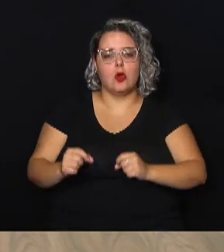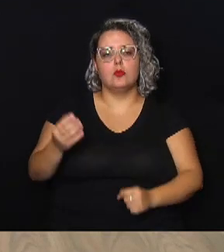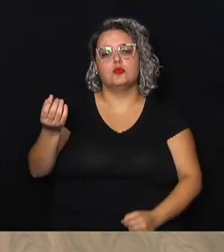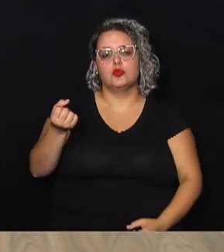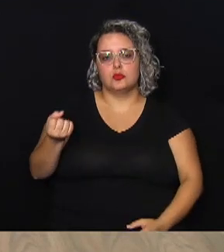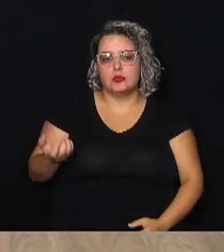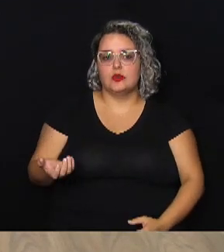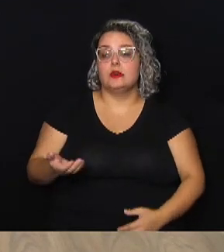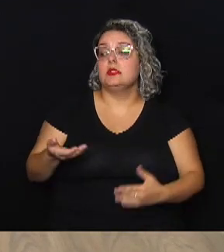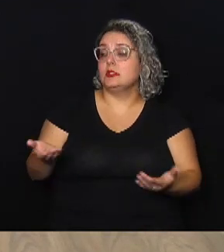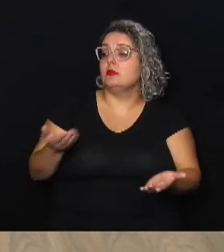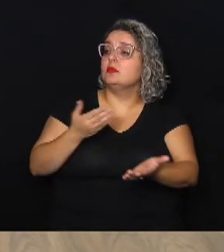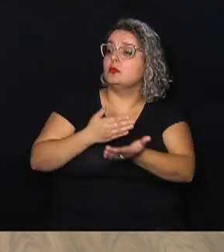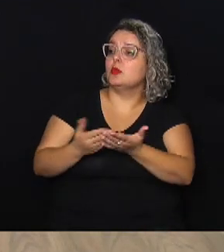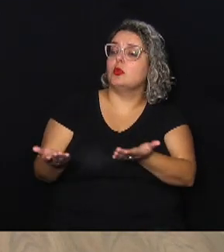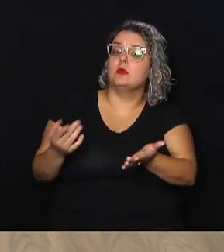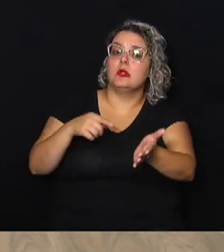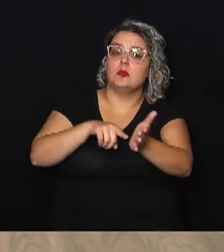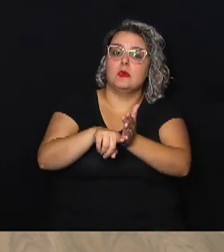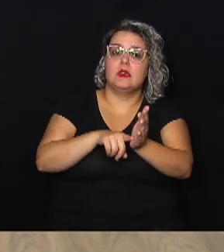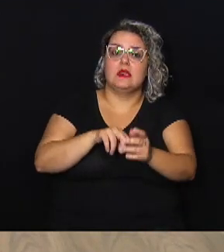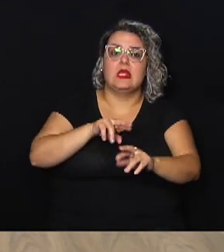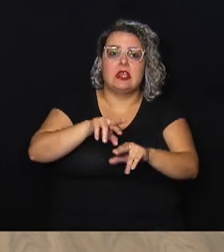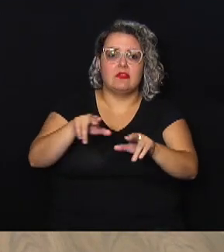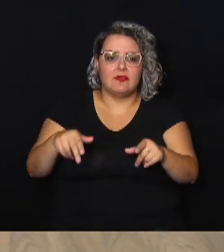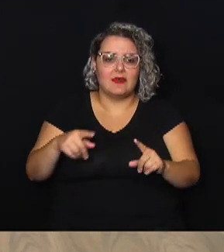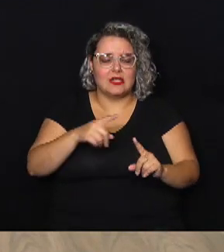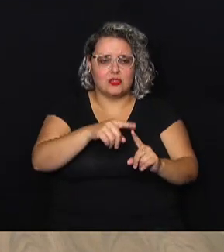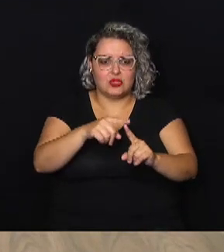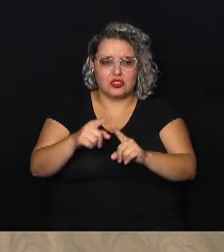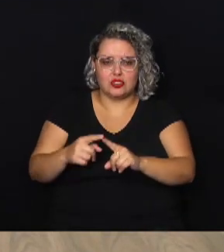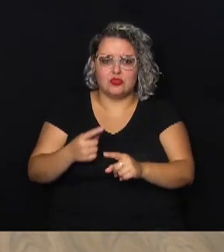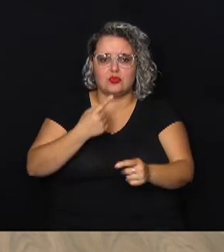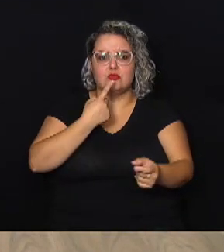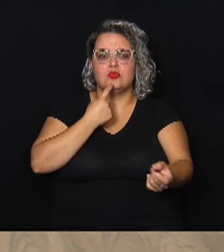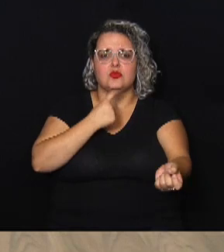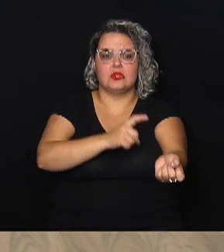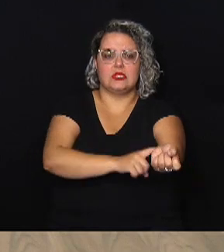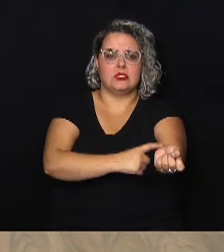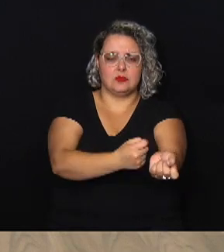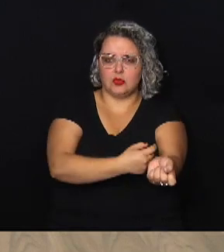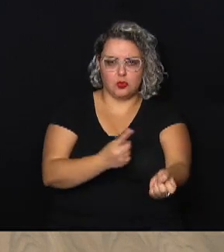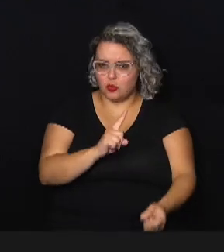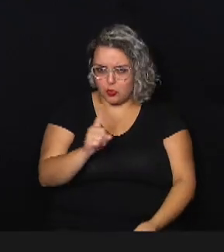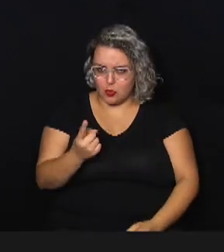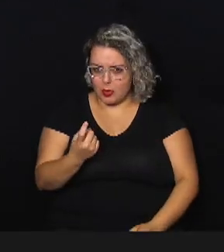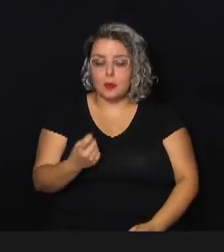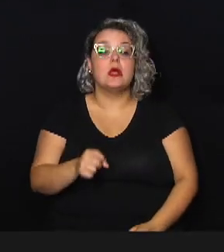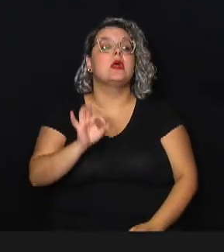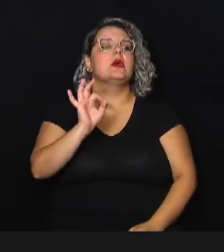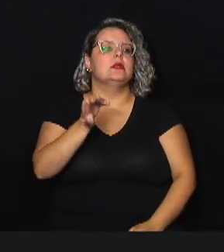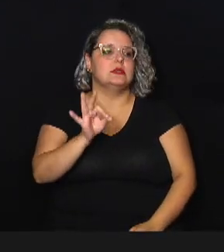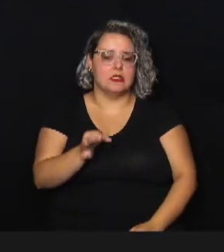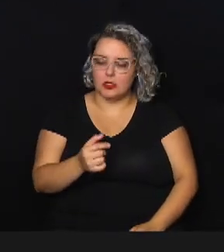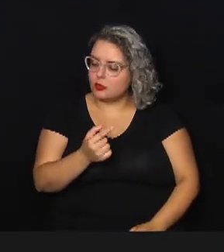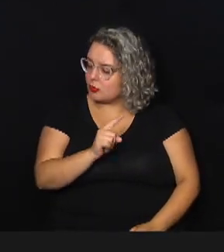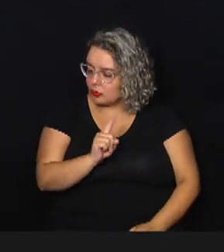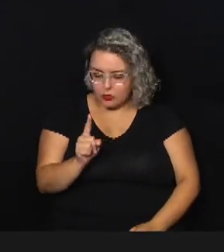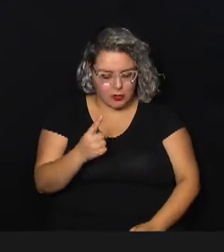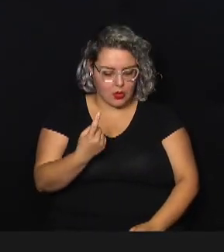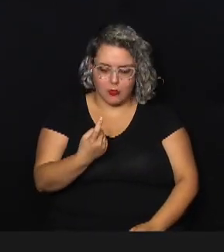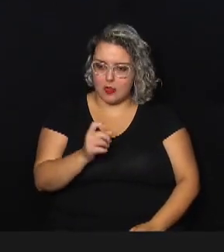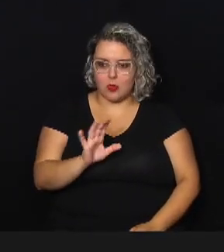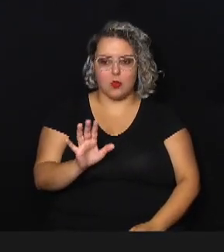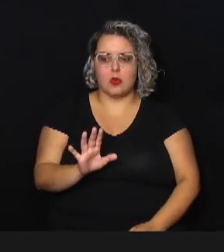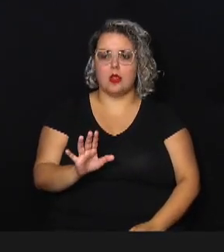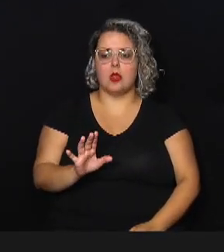pesquisando, tem vários tipos de leucemia, é isso? Não é Sim, uma só, então? Não é uma só, tá? Você tem, a princípio,